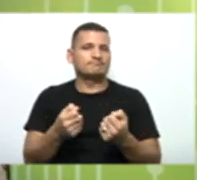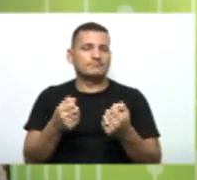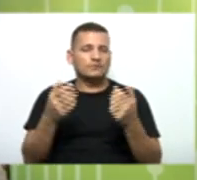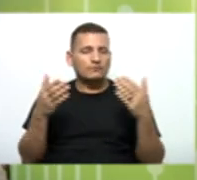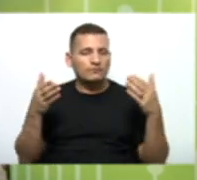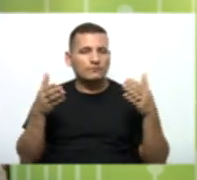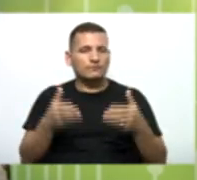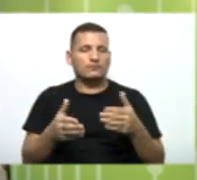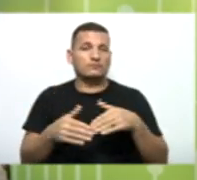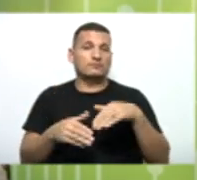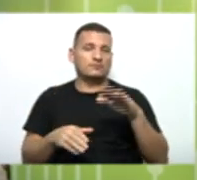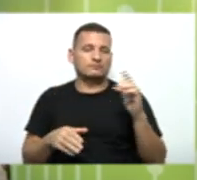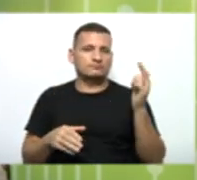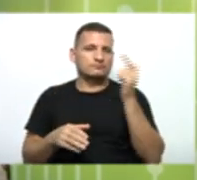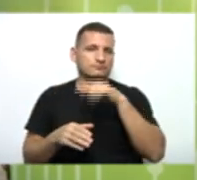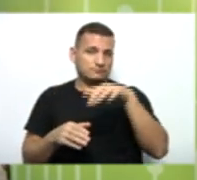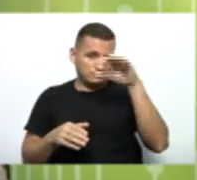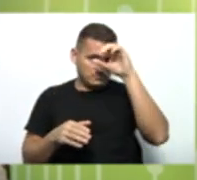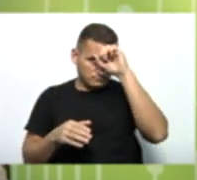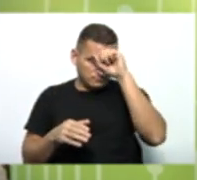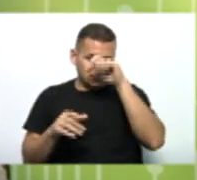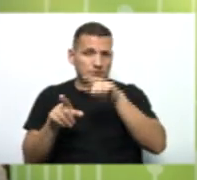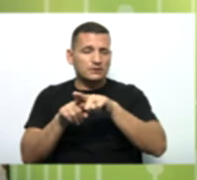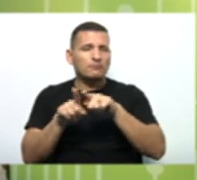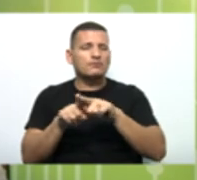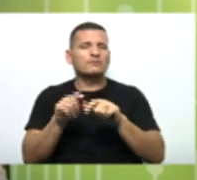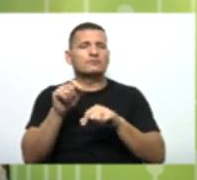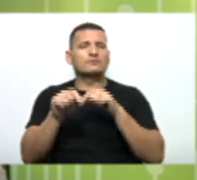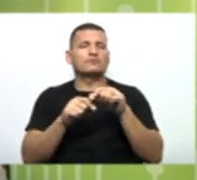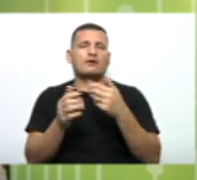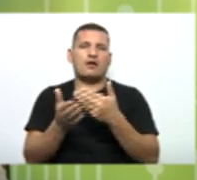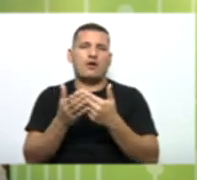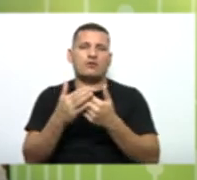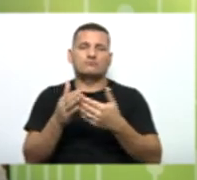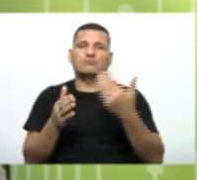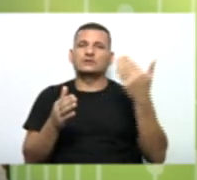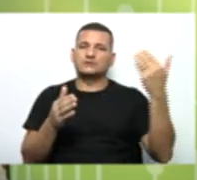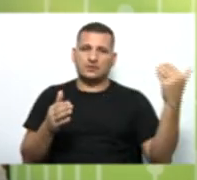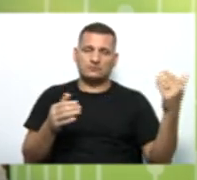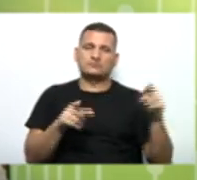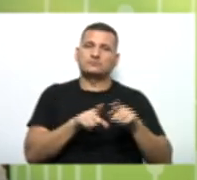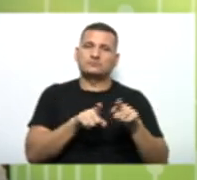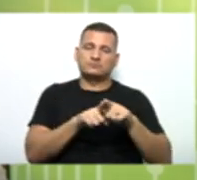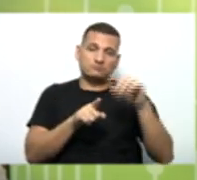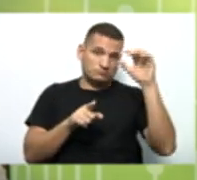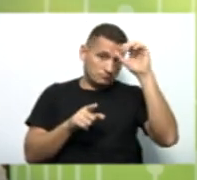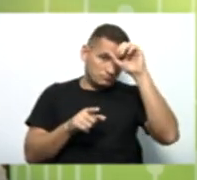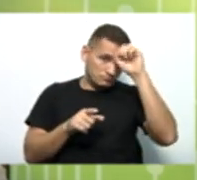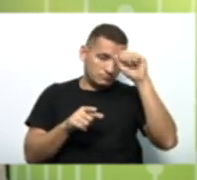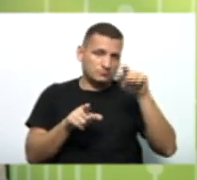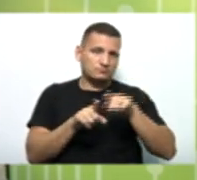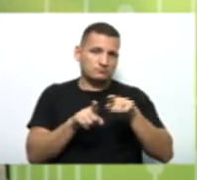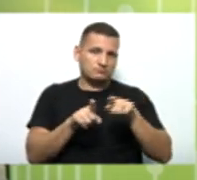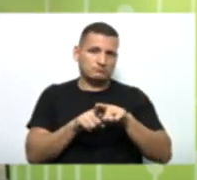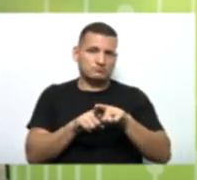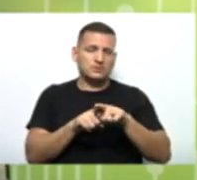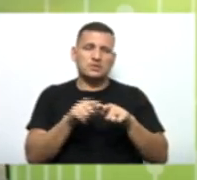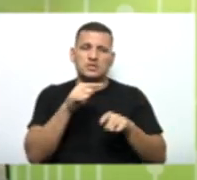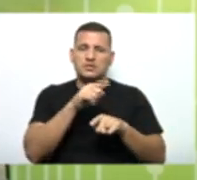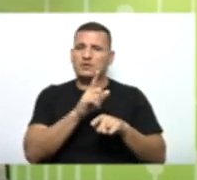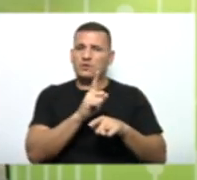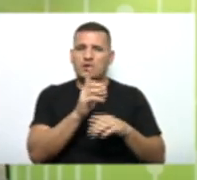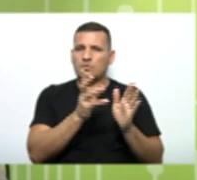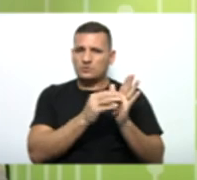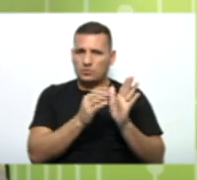aprender. Tem que aprender o que foi ensinado anteriormente, porque não é um conteúdo individual, onde em cada aula você vai aprender somente